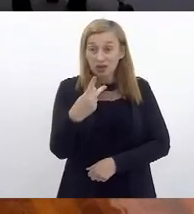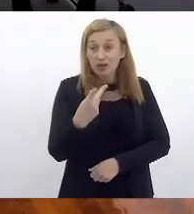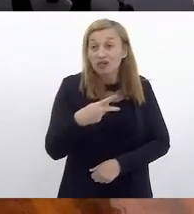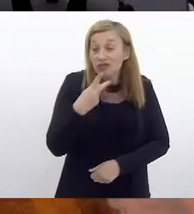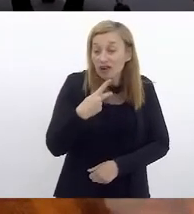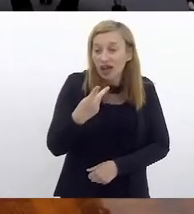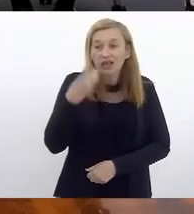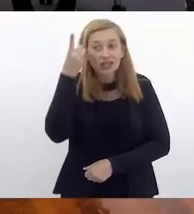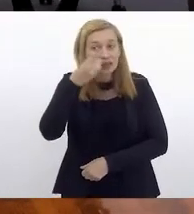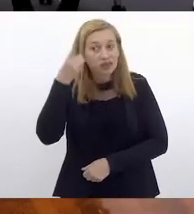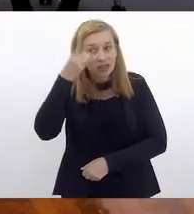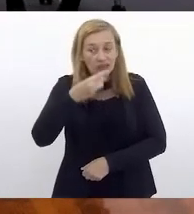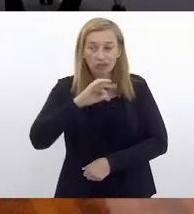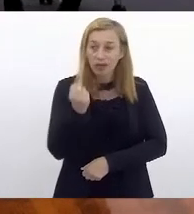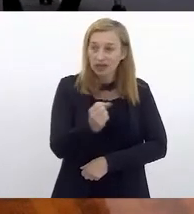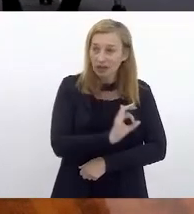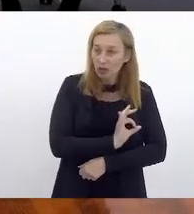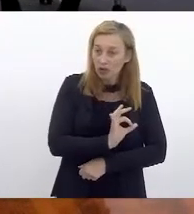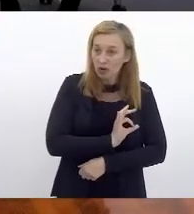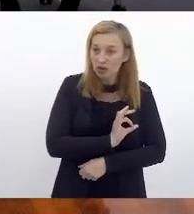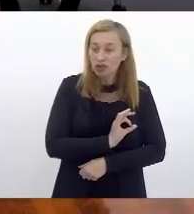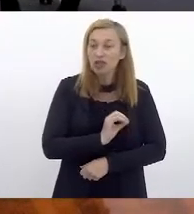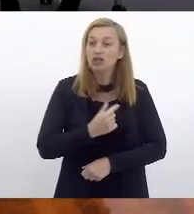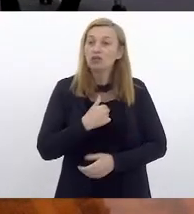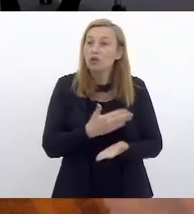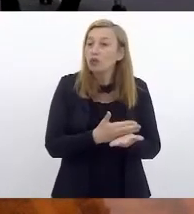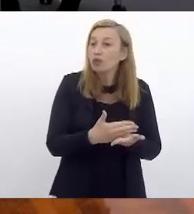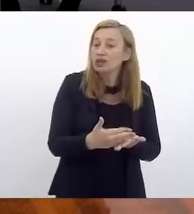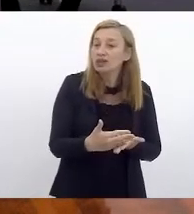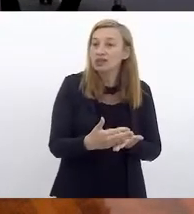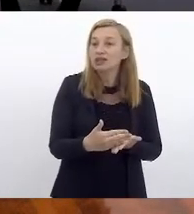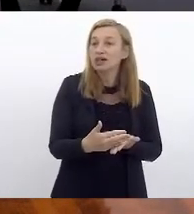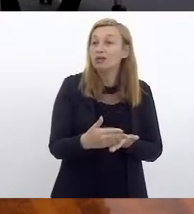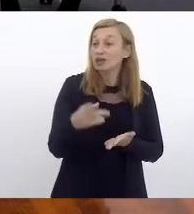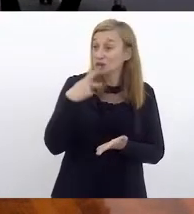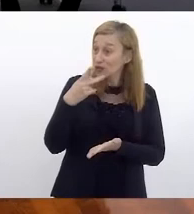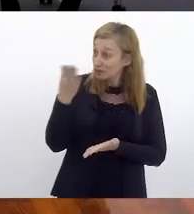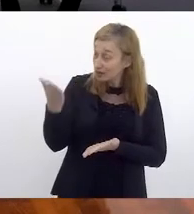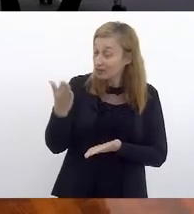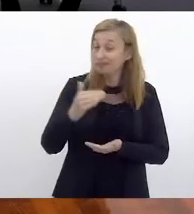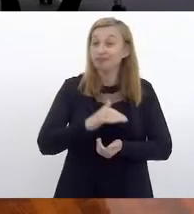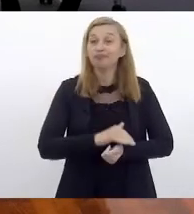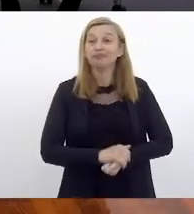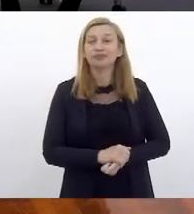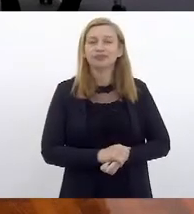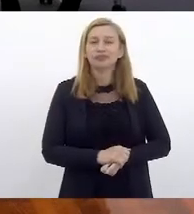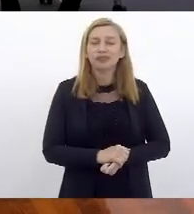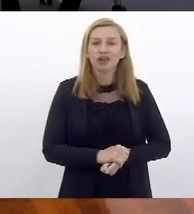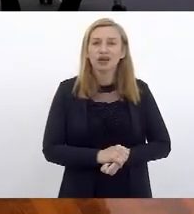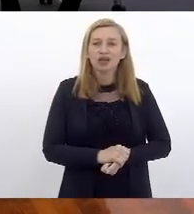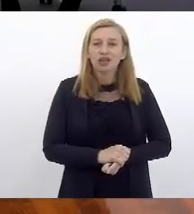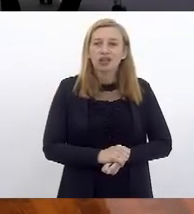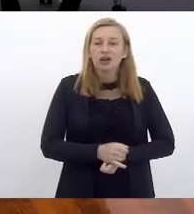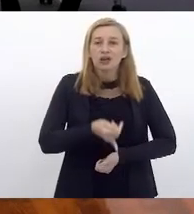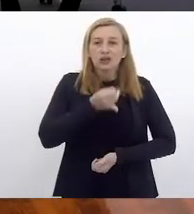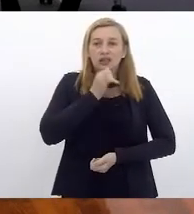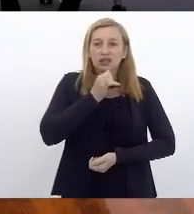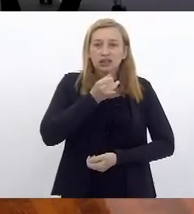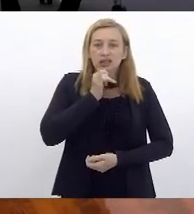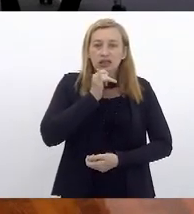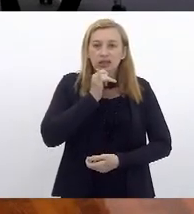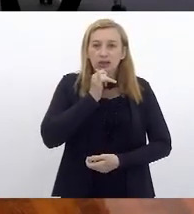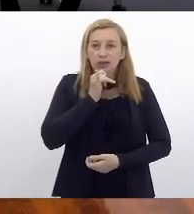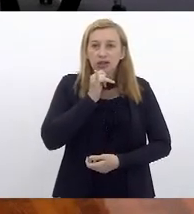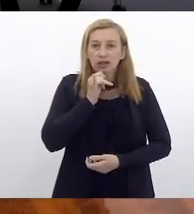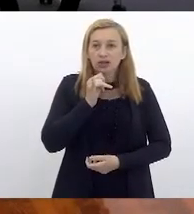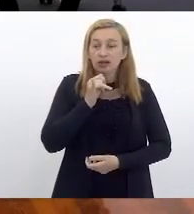contribuição, deputada Marta Rocha, e vou começar pela sua contribuição. O exemplo que a senhora